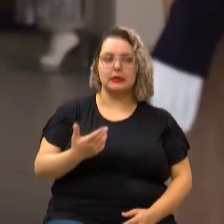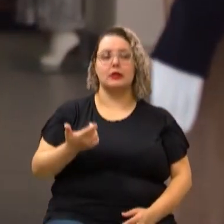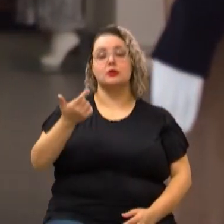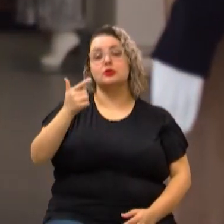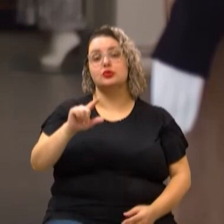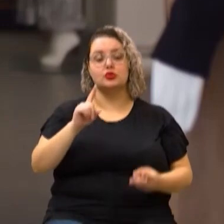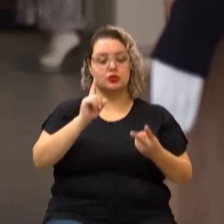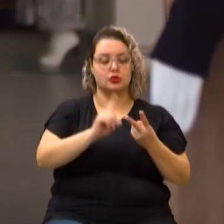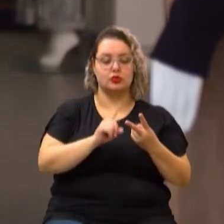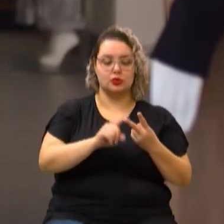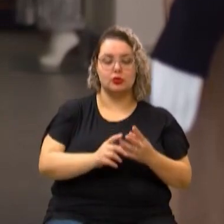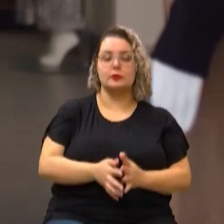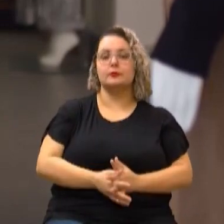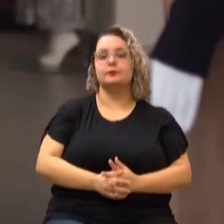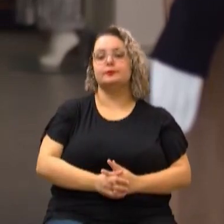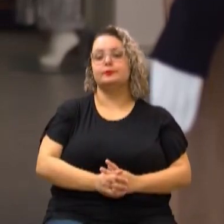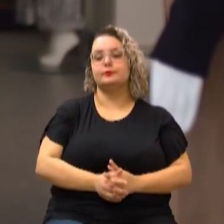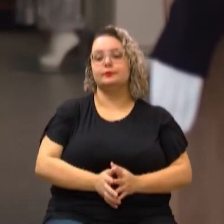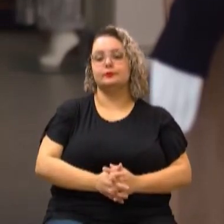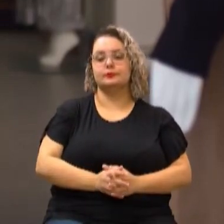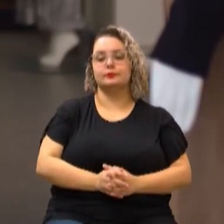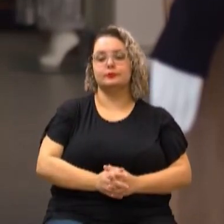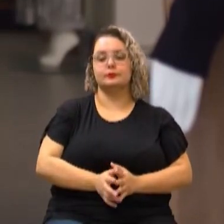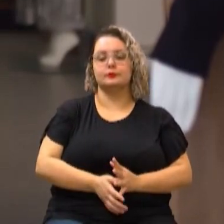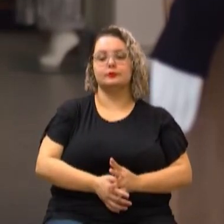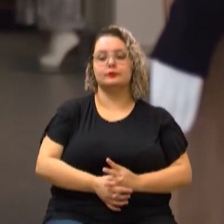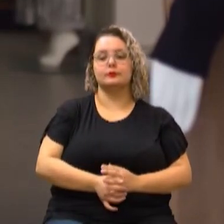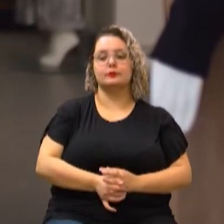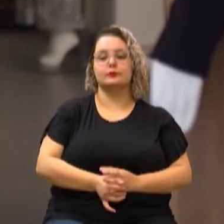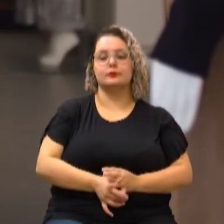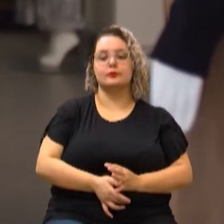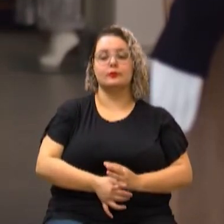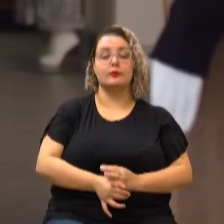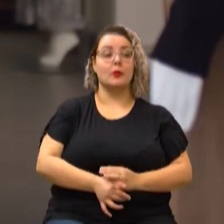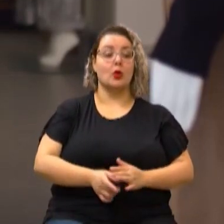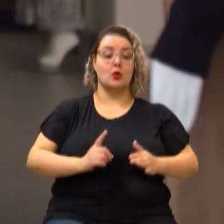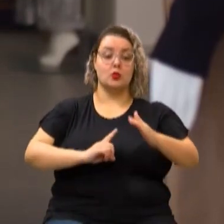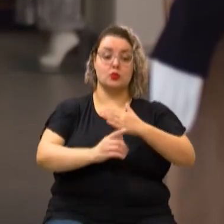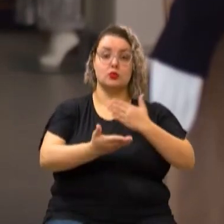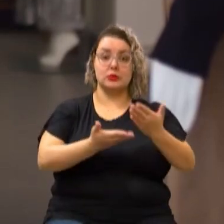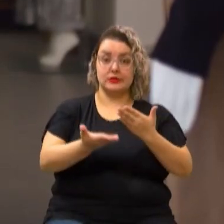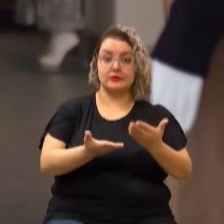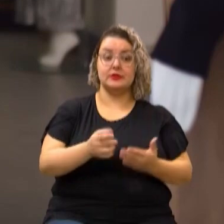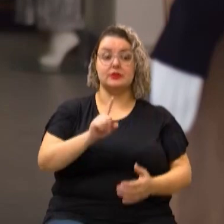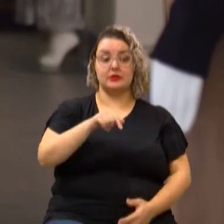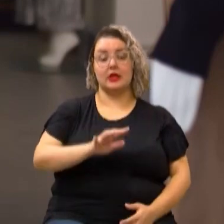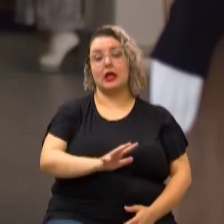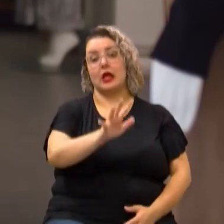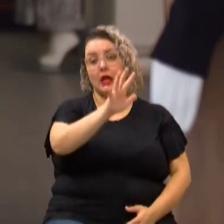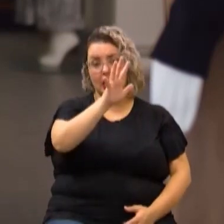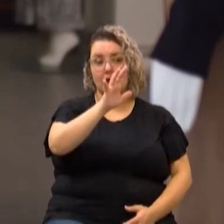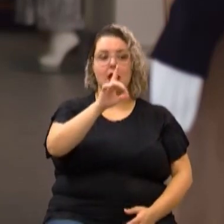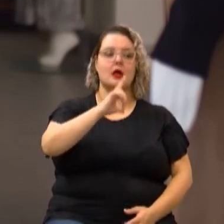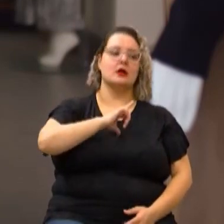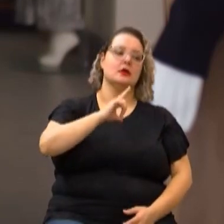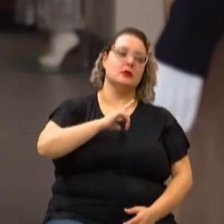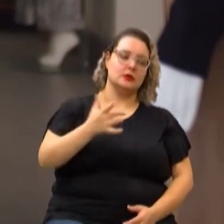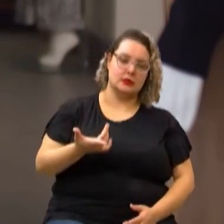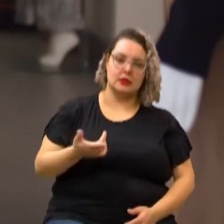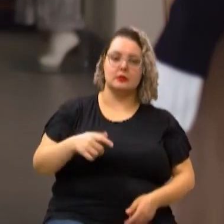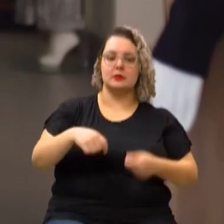por aumento de encargos, impostos, por exemplo, a gente tem esse contexto, é um reflexo no preço. A mão